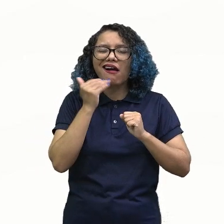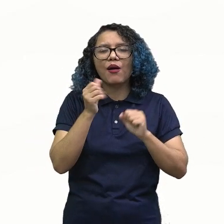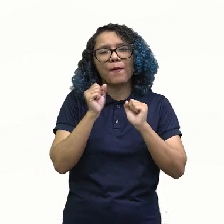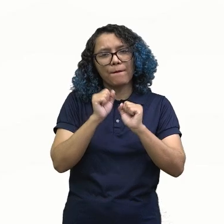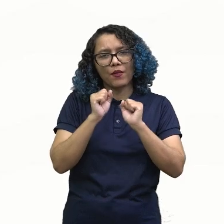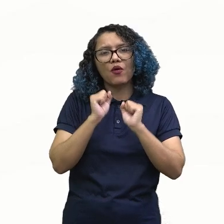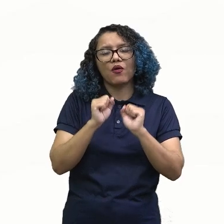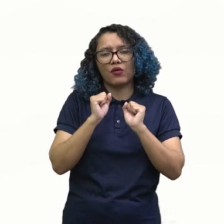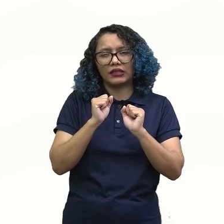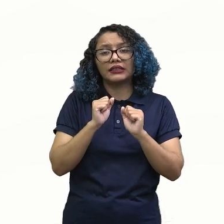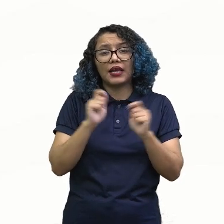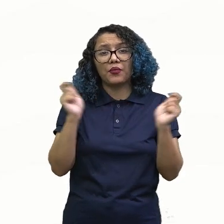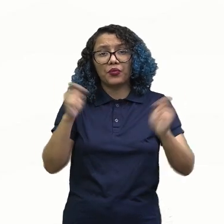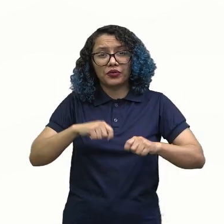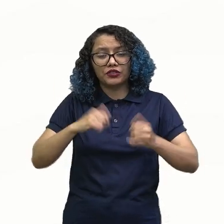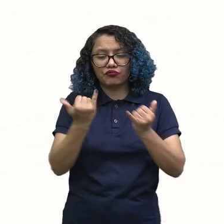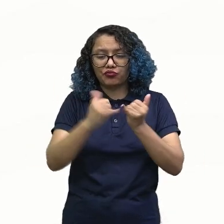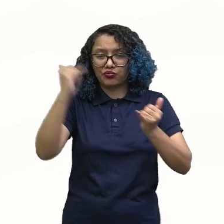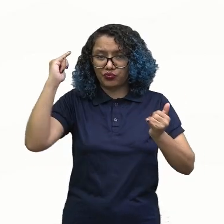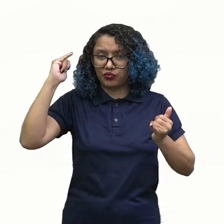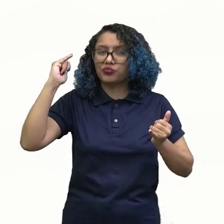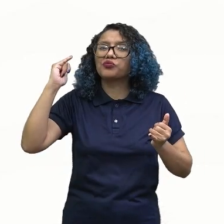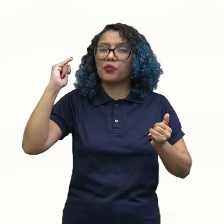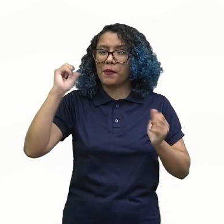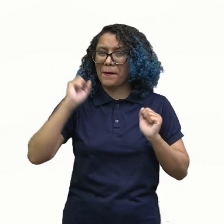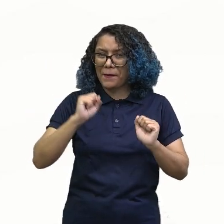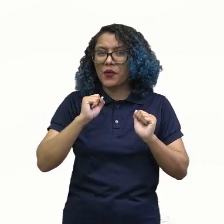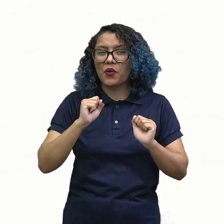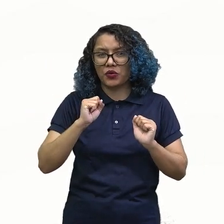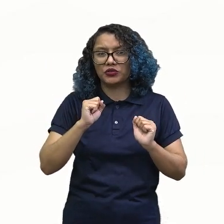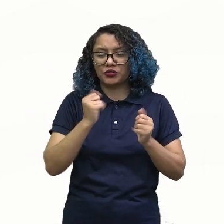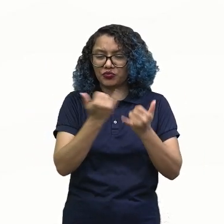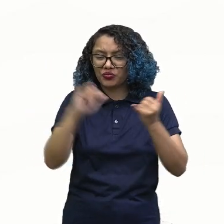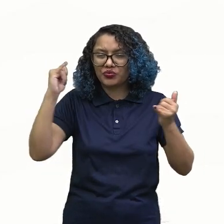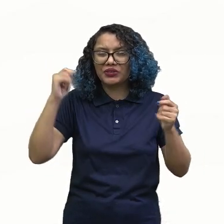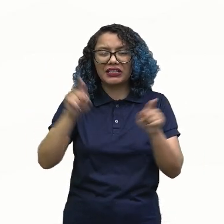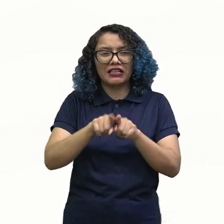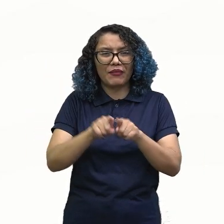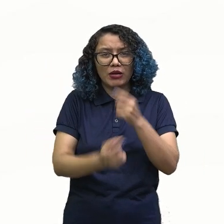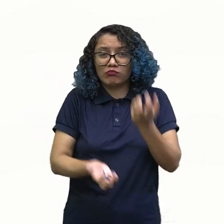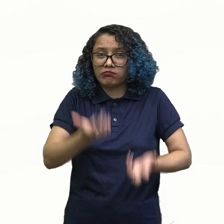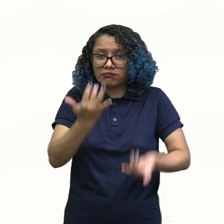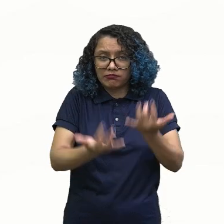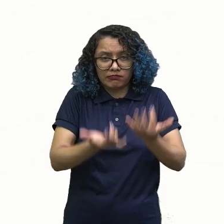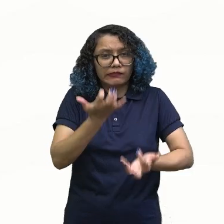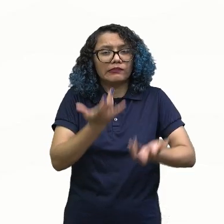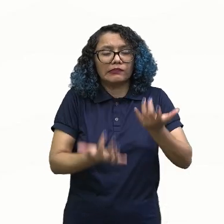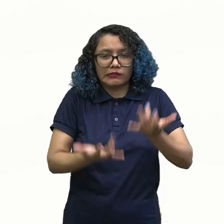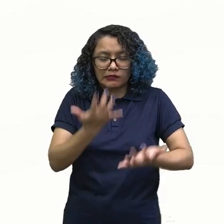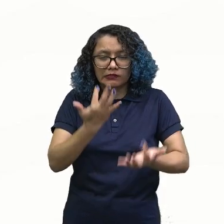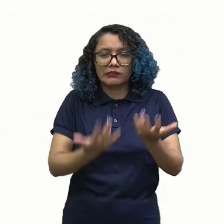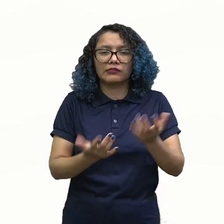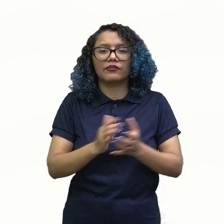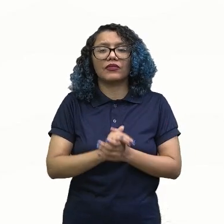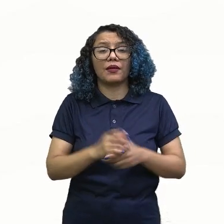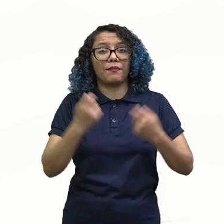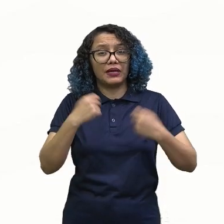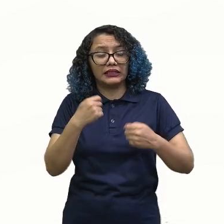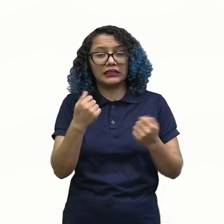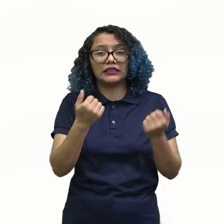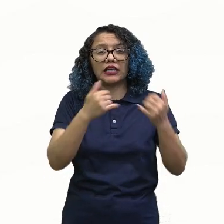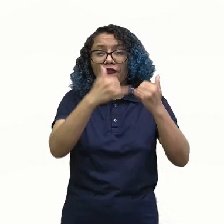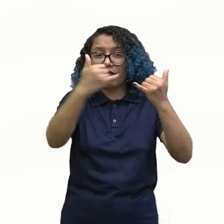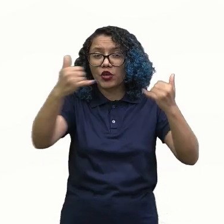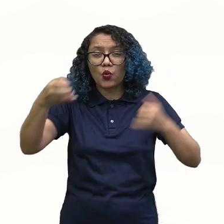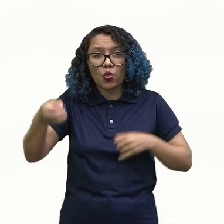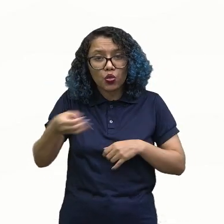e aumentar o risco de choques elétricos e incêndios. A substituição por fiações